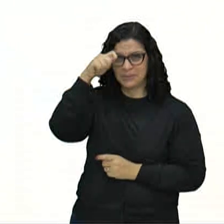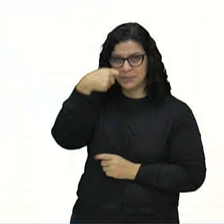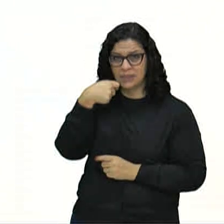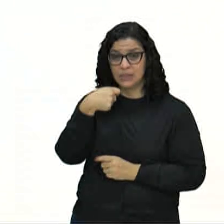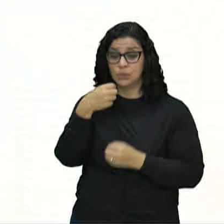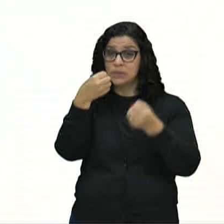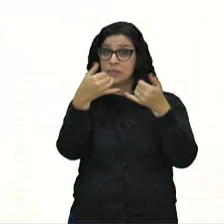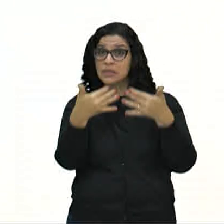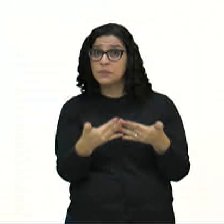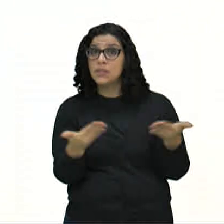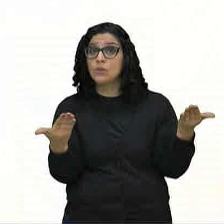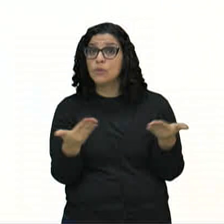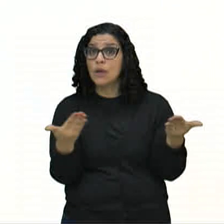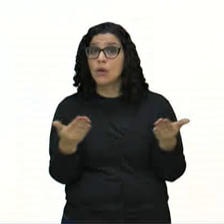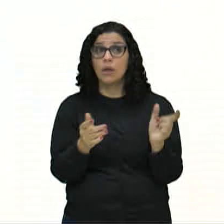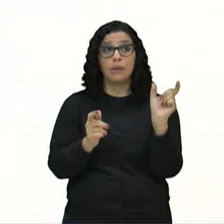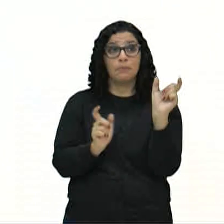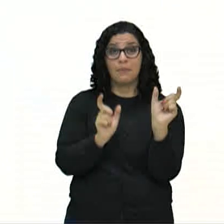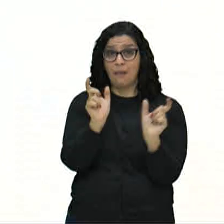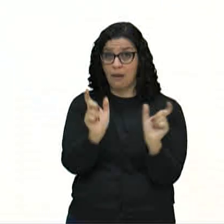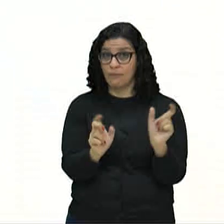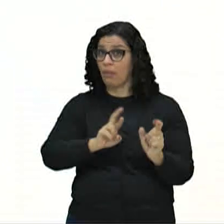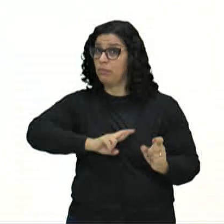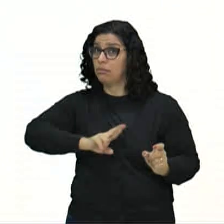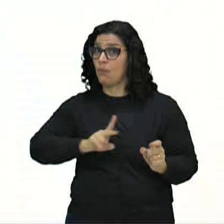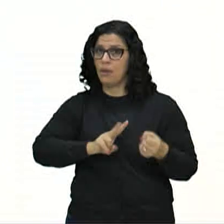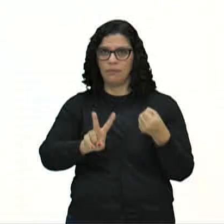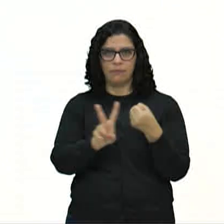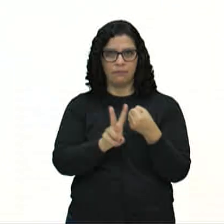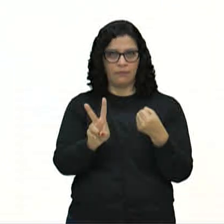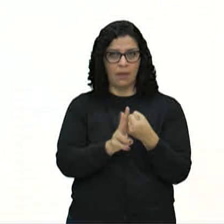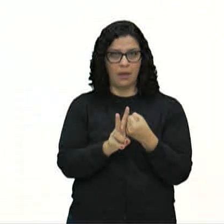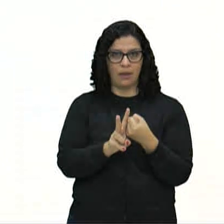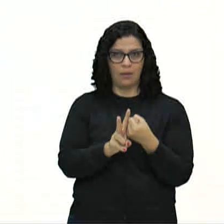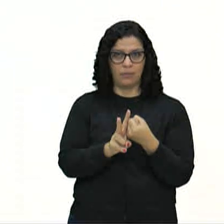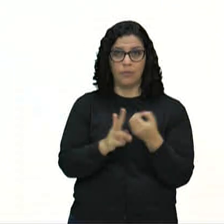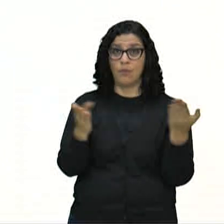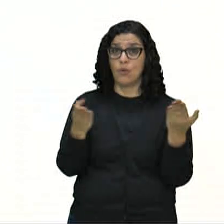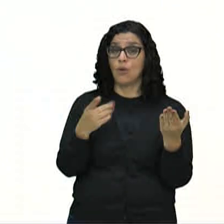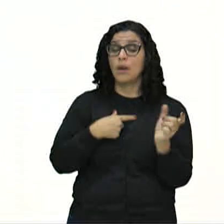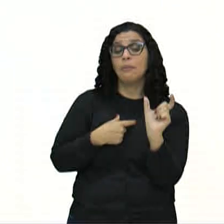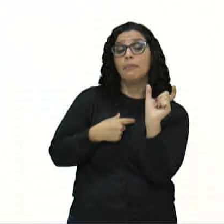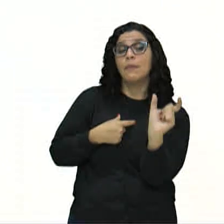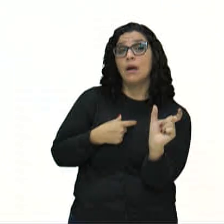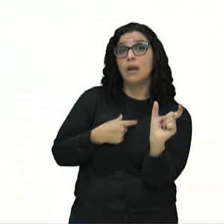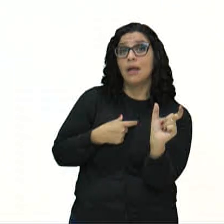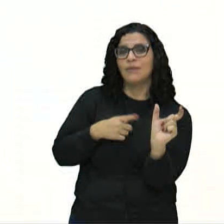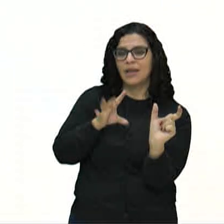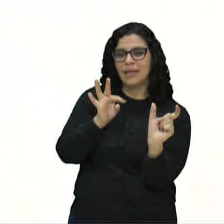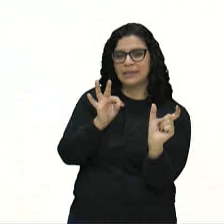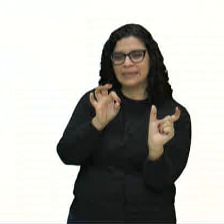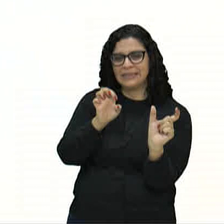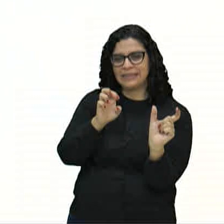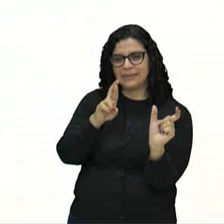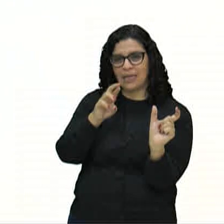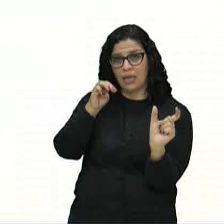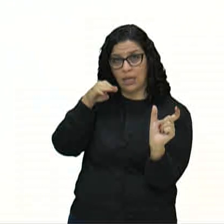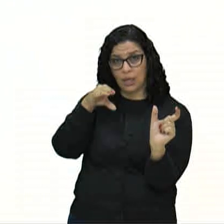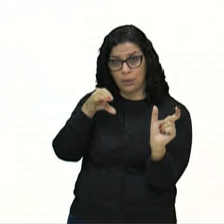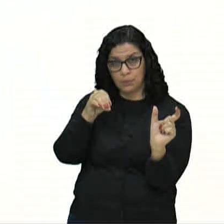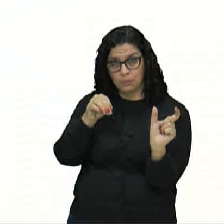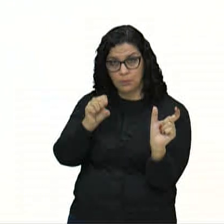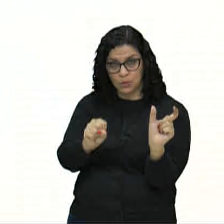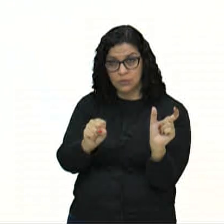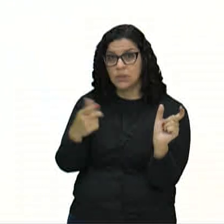classificam, agora são os termos, não são mais os verbos, ok? São os termos. Os termos